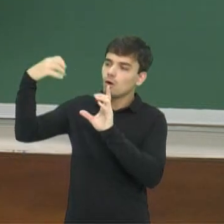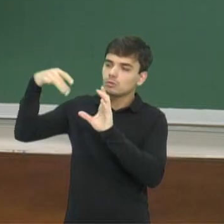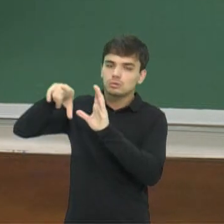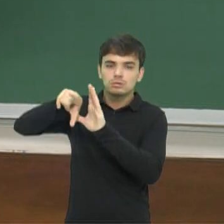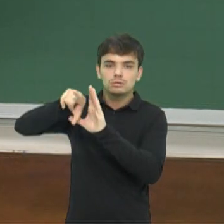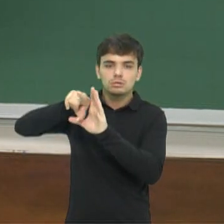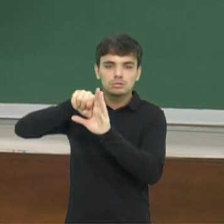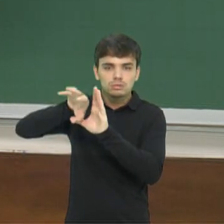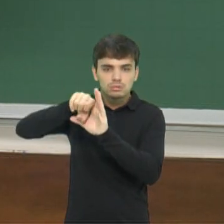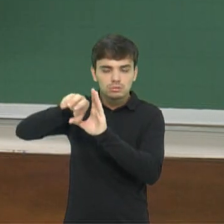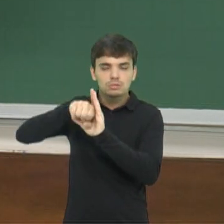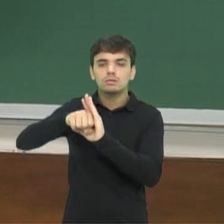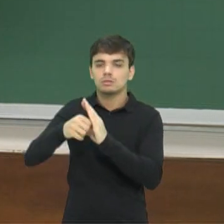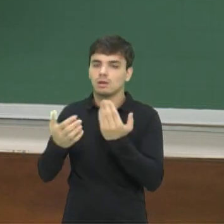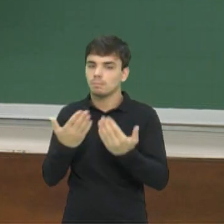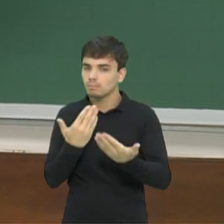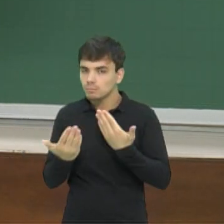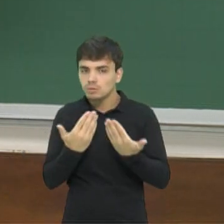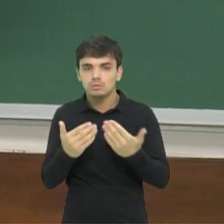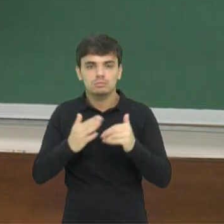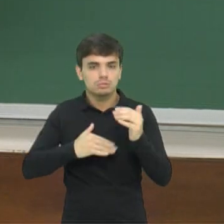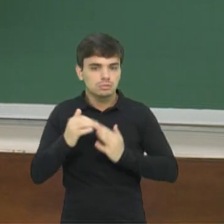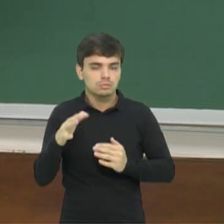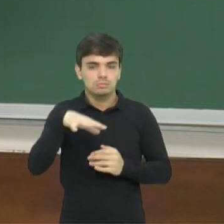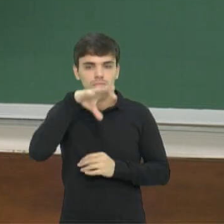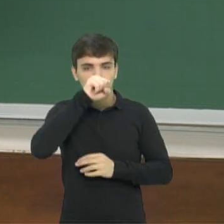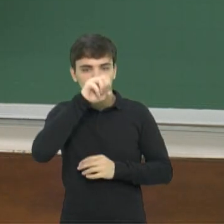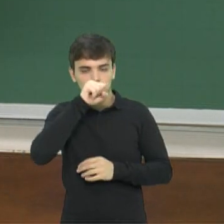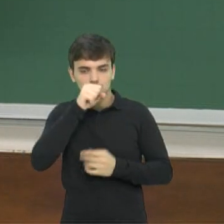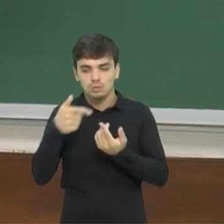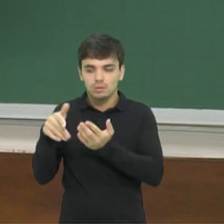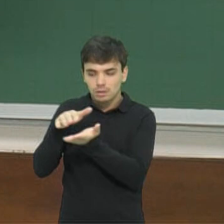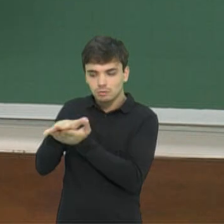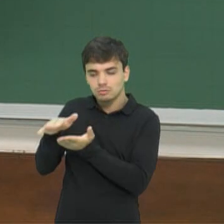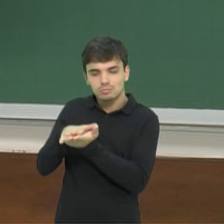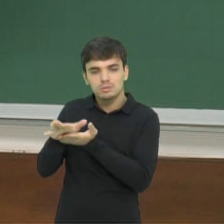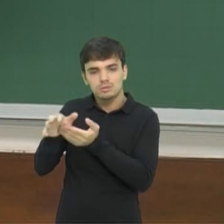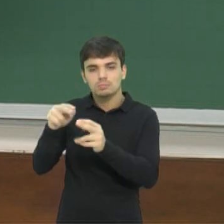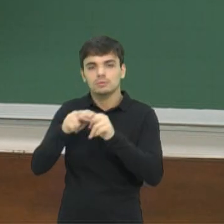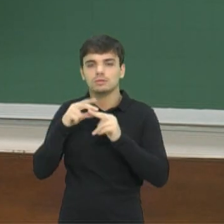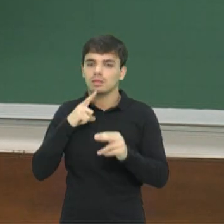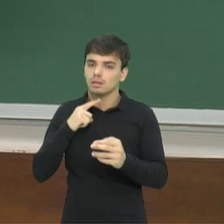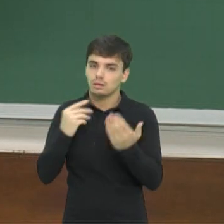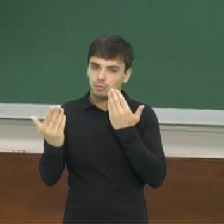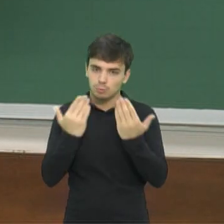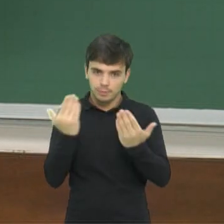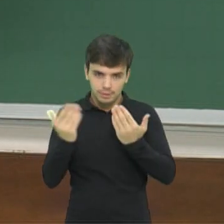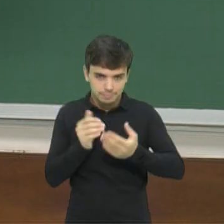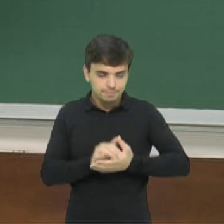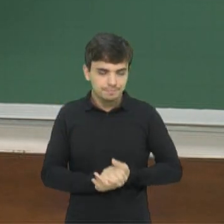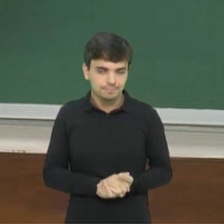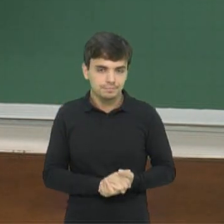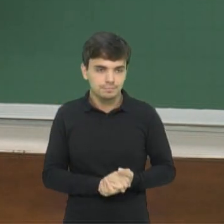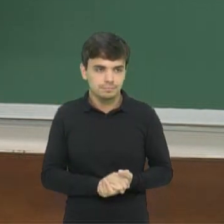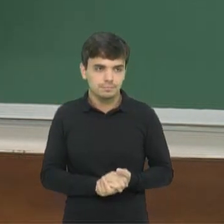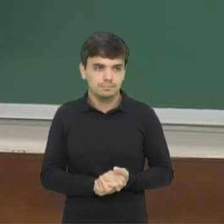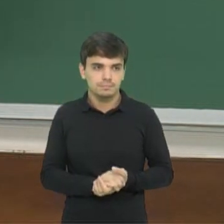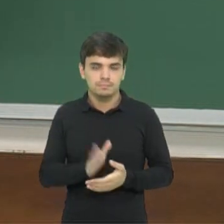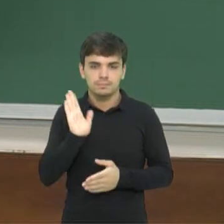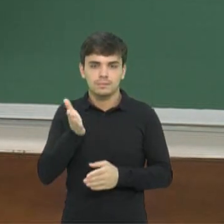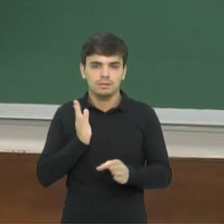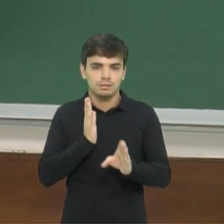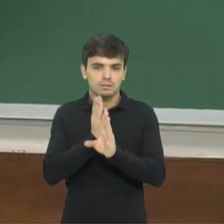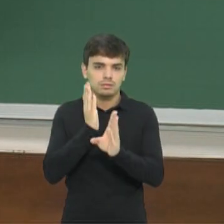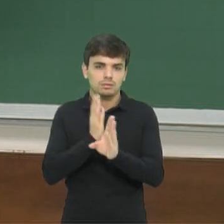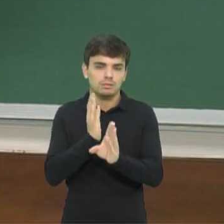está produzindo o oxigênio e na respiração ela está consumindo. Então, por isso que eles comparam esses dois processos, tá? Então, a gente já achou a correta. Vamos